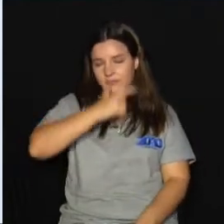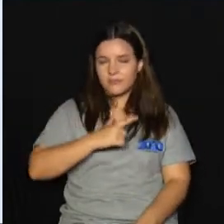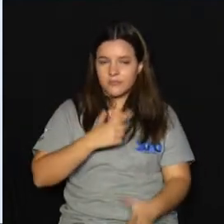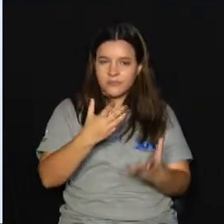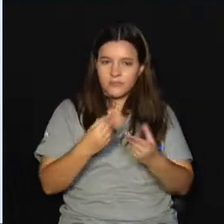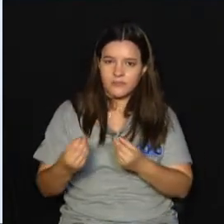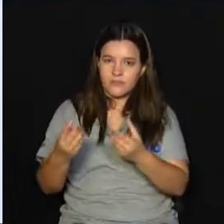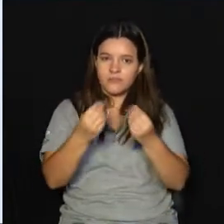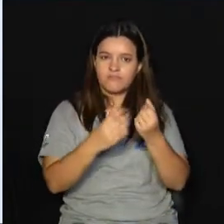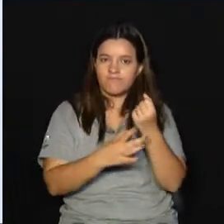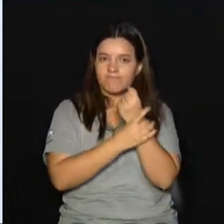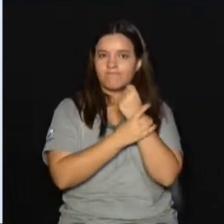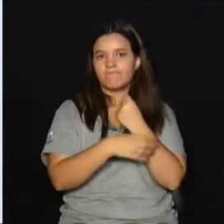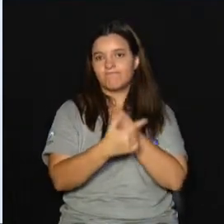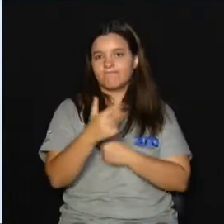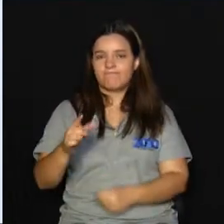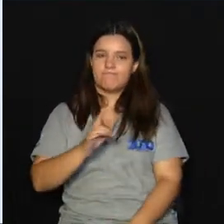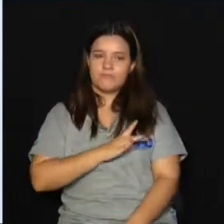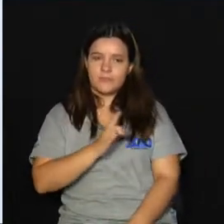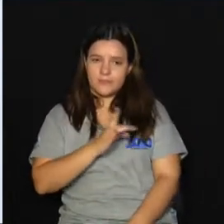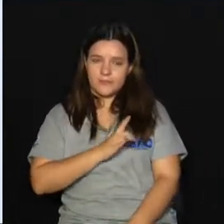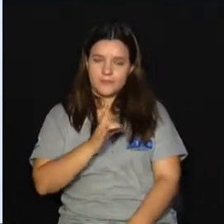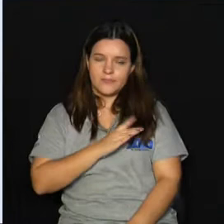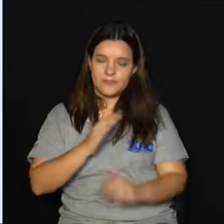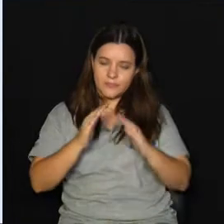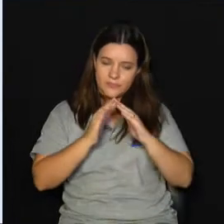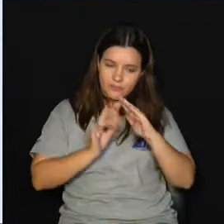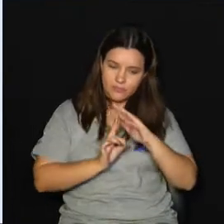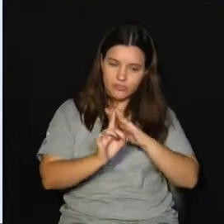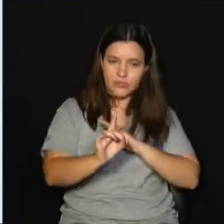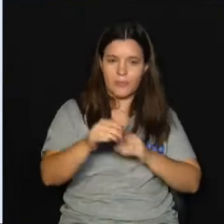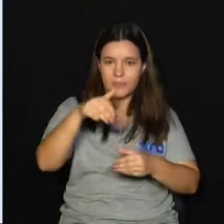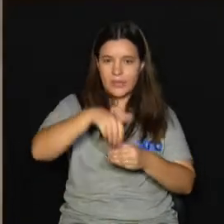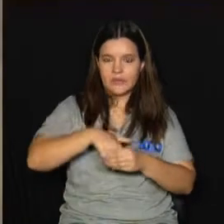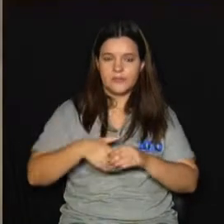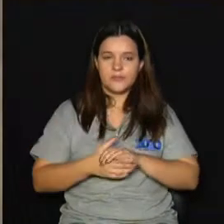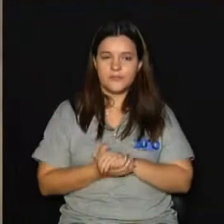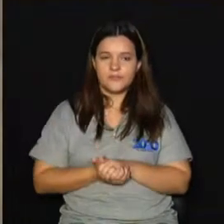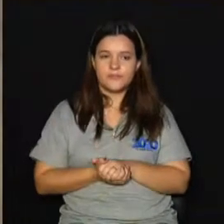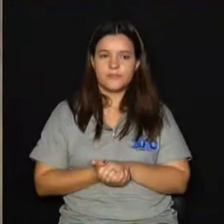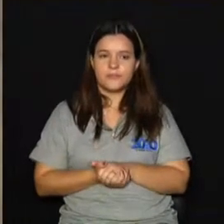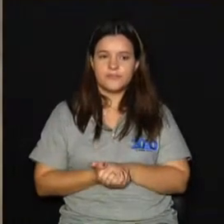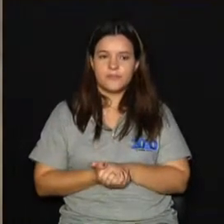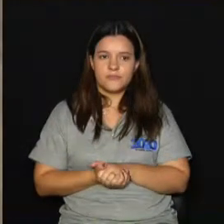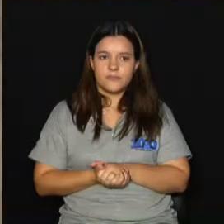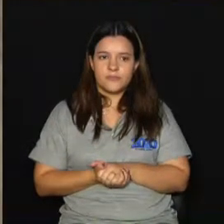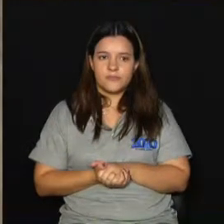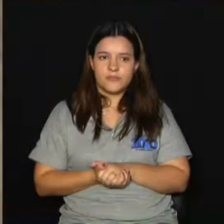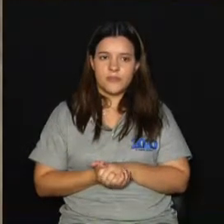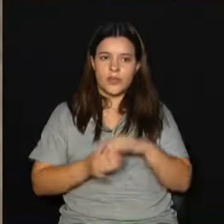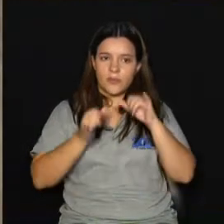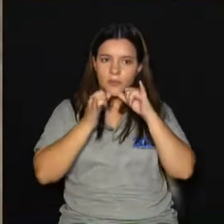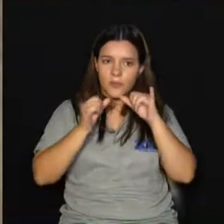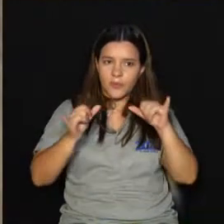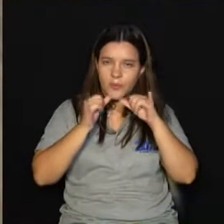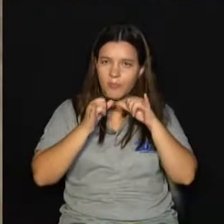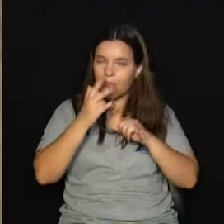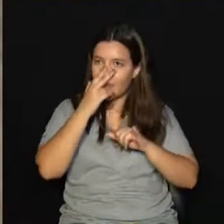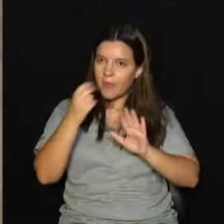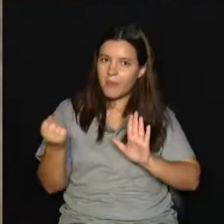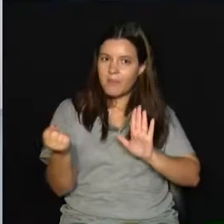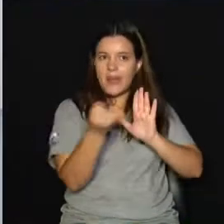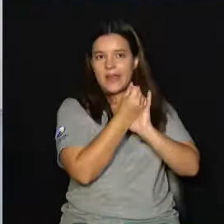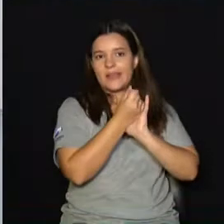uma insegurança de algumas pessoas em sair para ir votar. Ô, Monize, esta campanha ela ficou marcada, né,